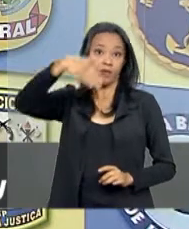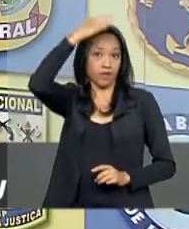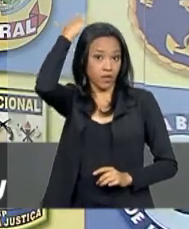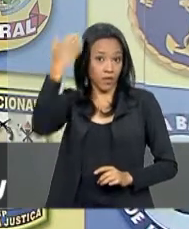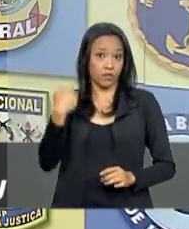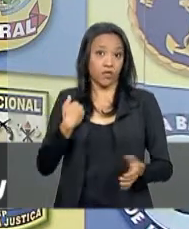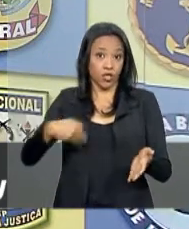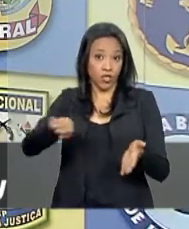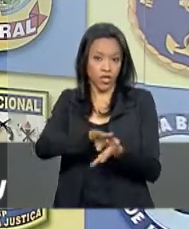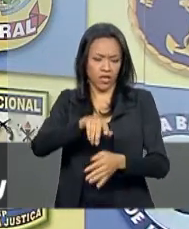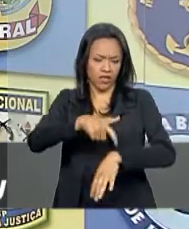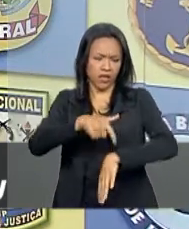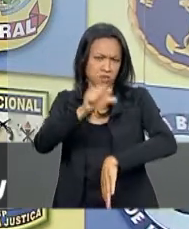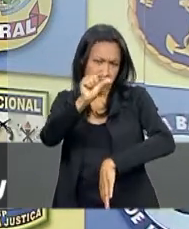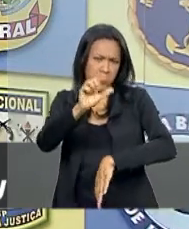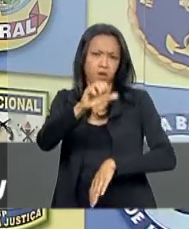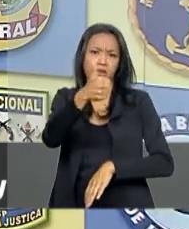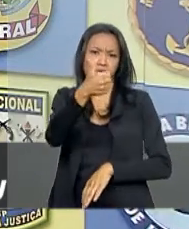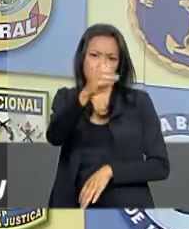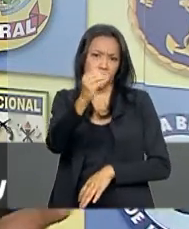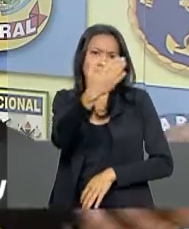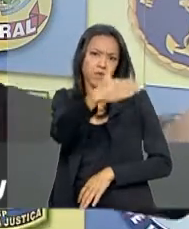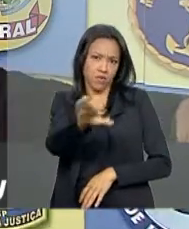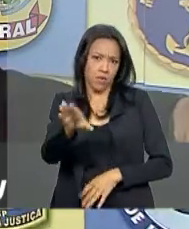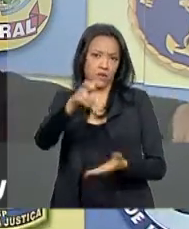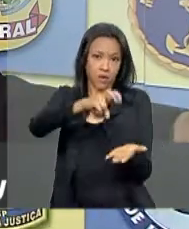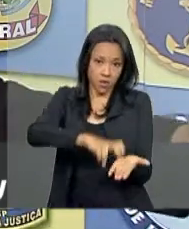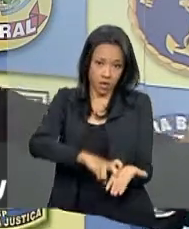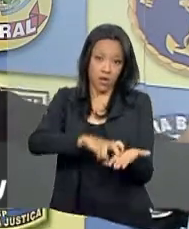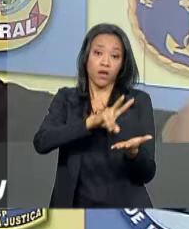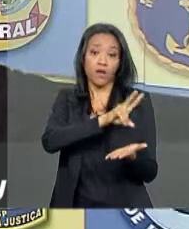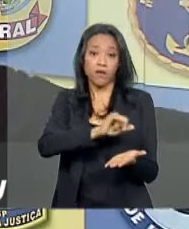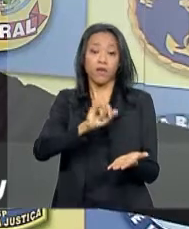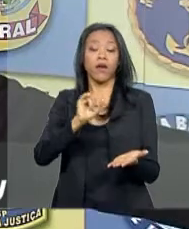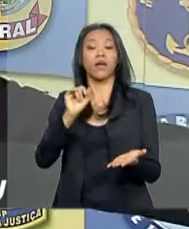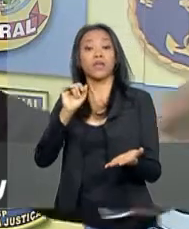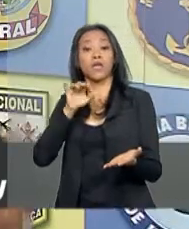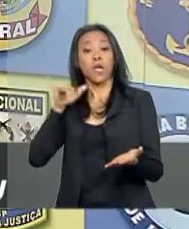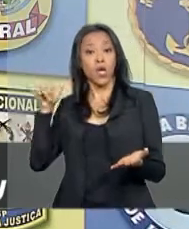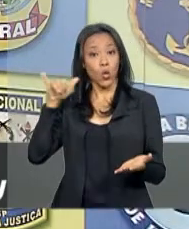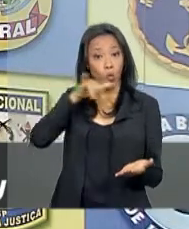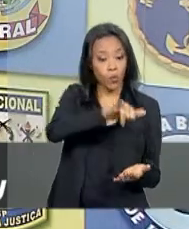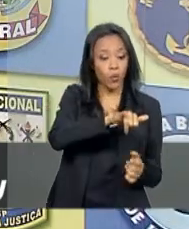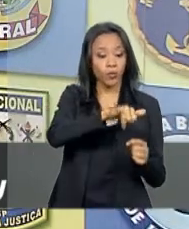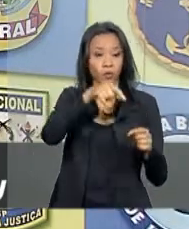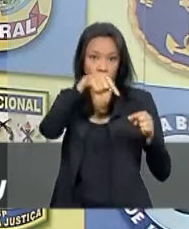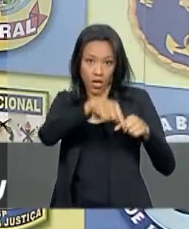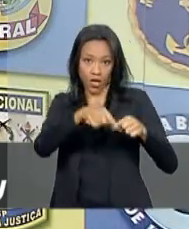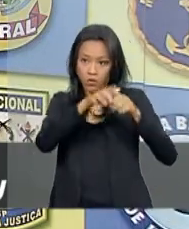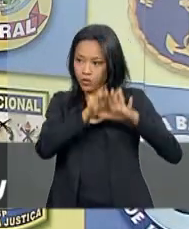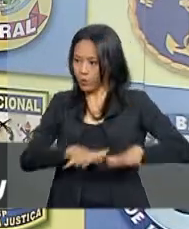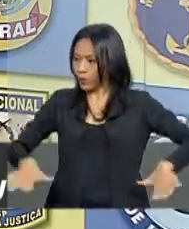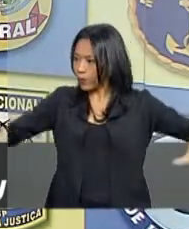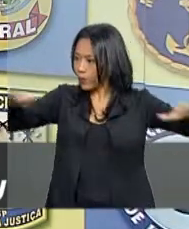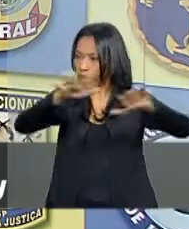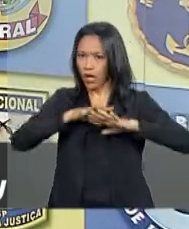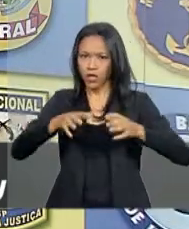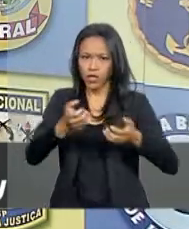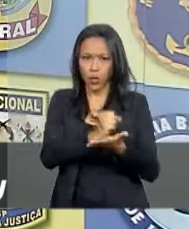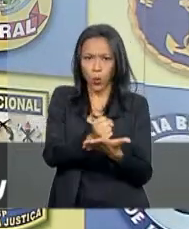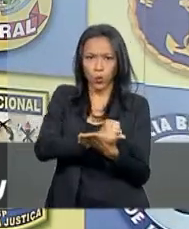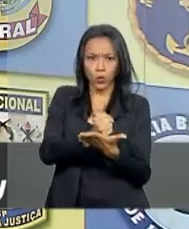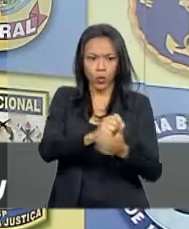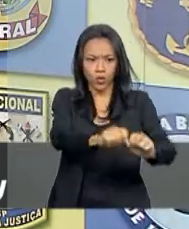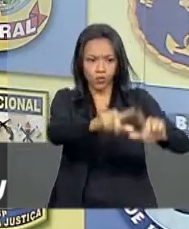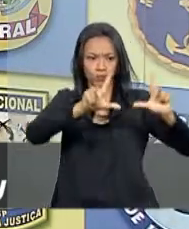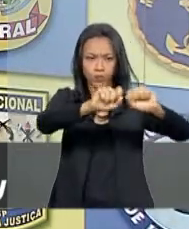manhã, para aqui no Rio de Janeiro e deve se locomover do aeroporto direto aqui para o Comando Militar do Leste, chegando aqui no